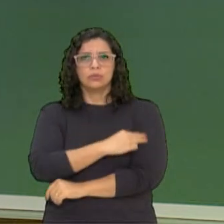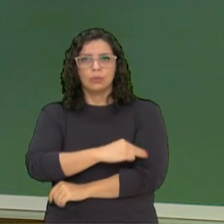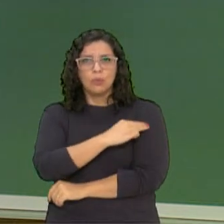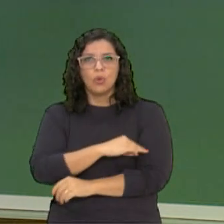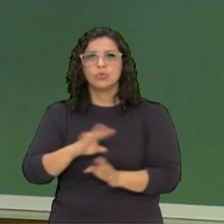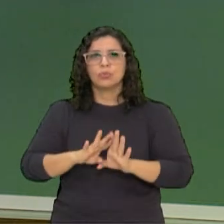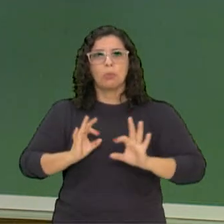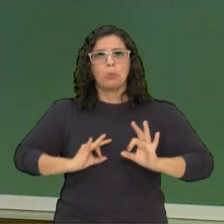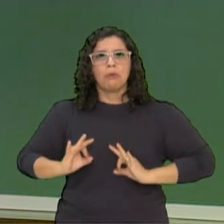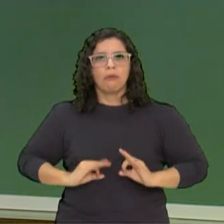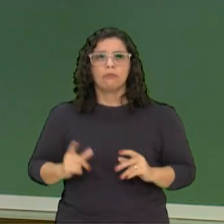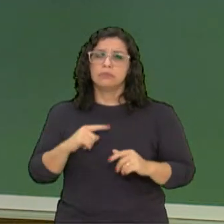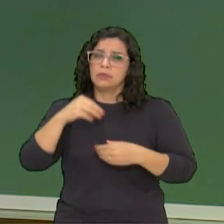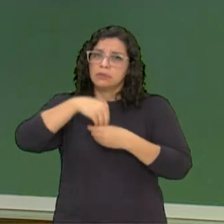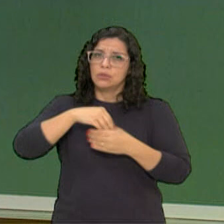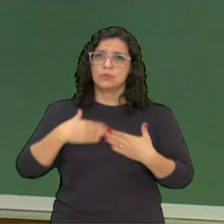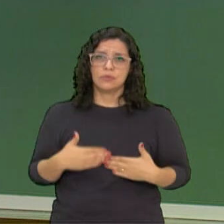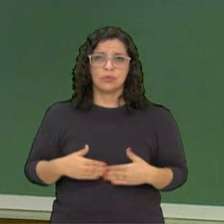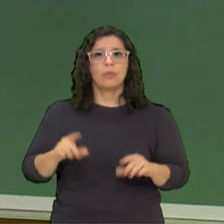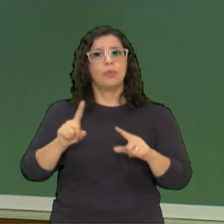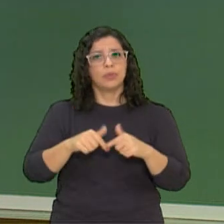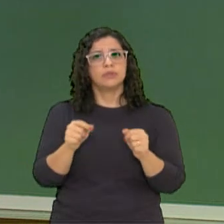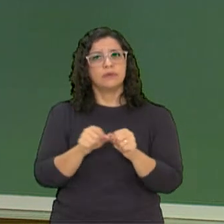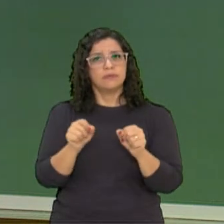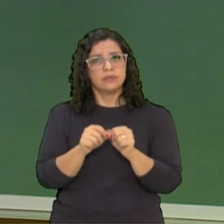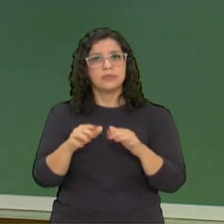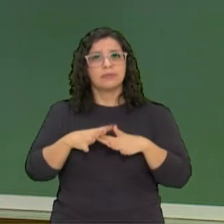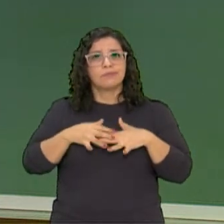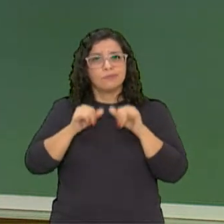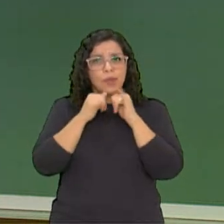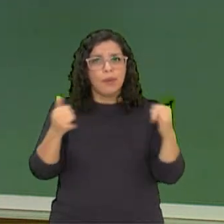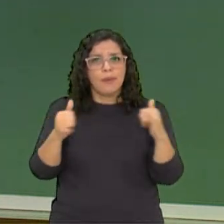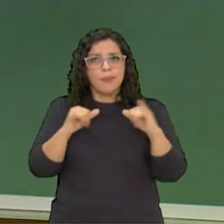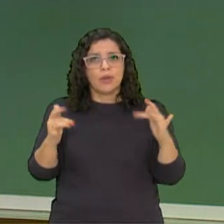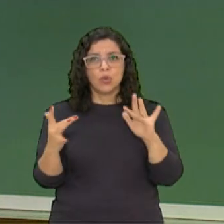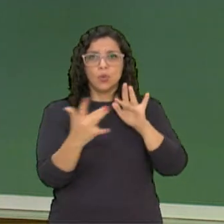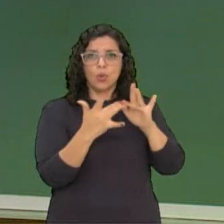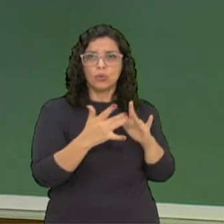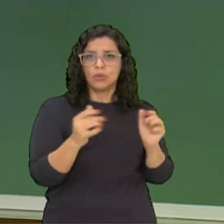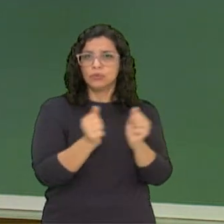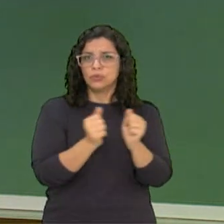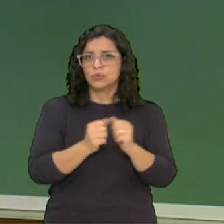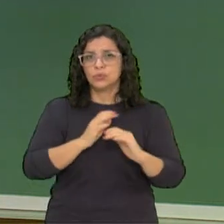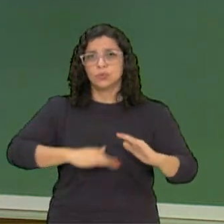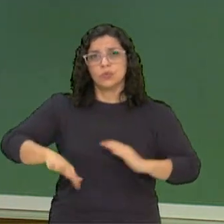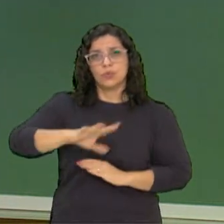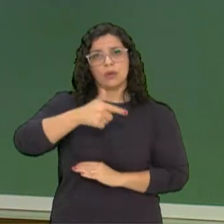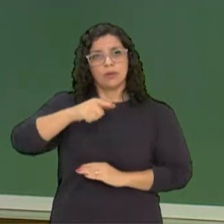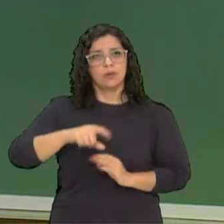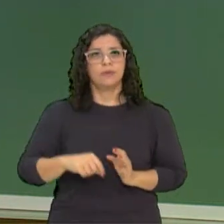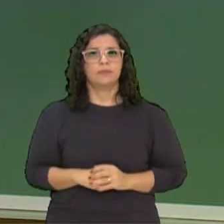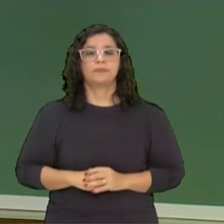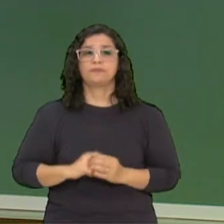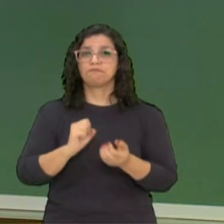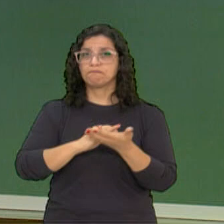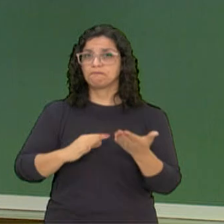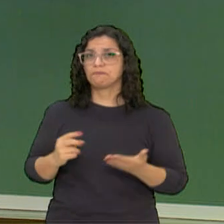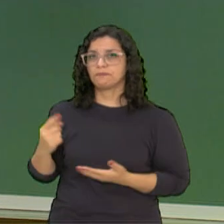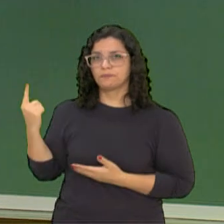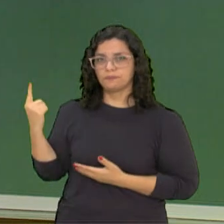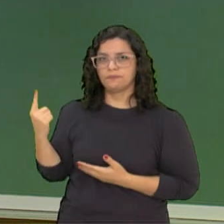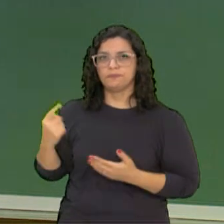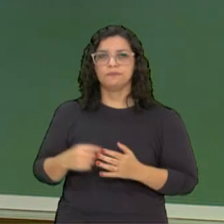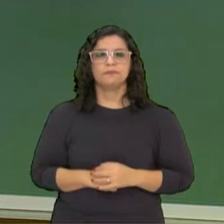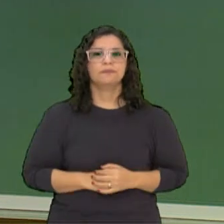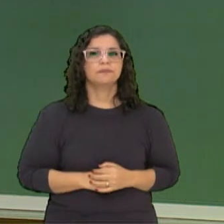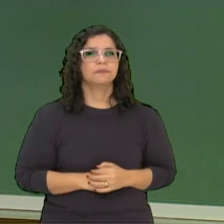ou glandular, né? Então ele vai estar fazendo ali a sinapse também com essa outra região. Vamos ao exercício